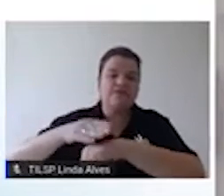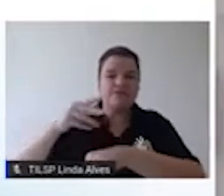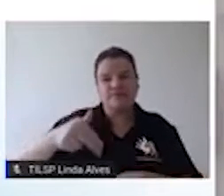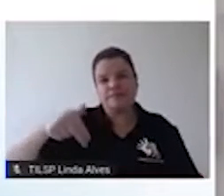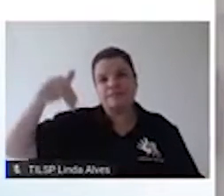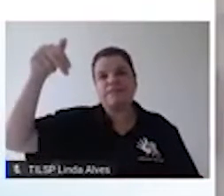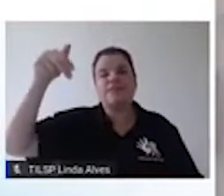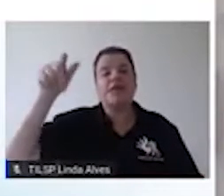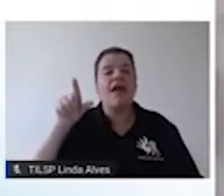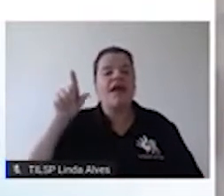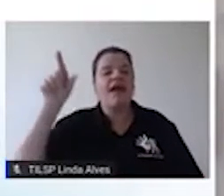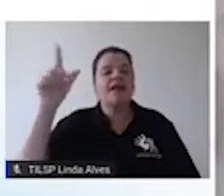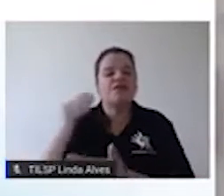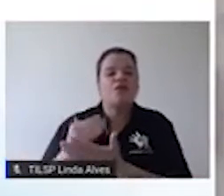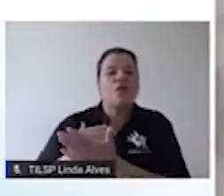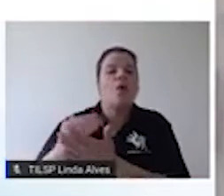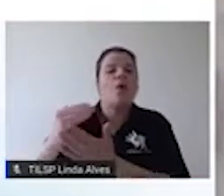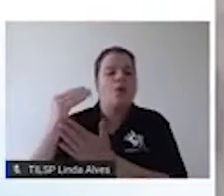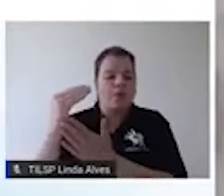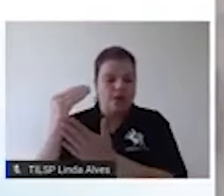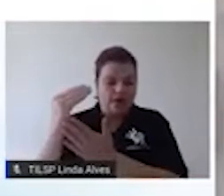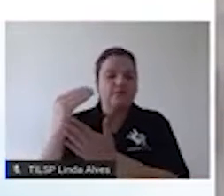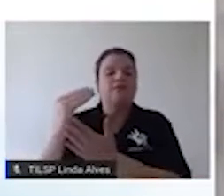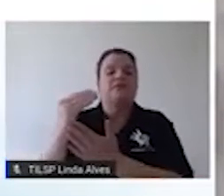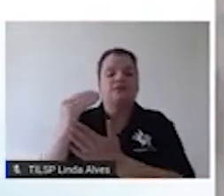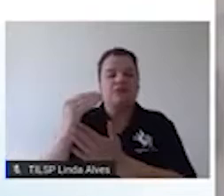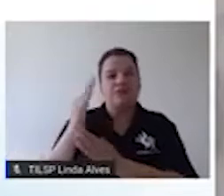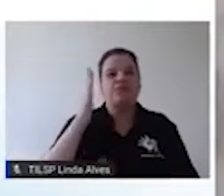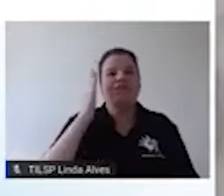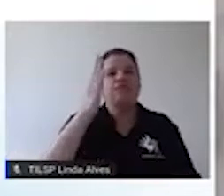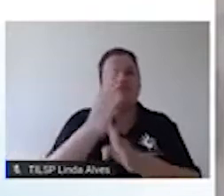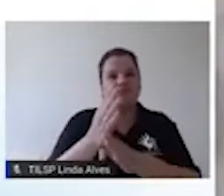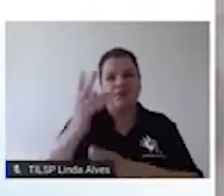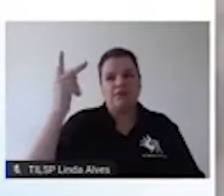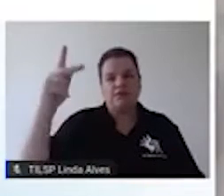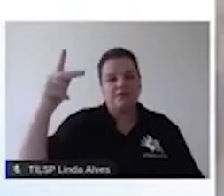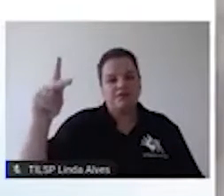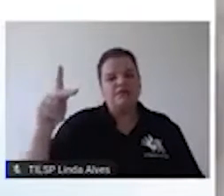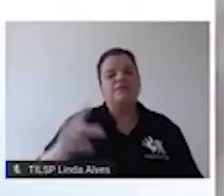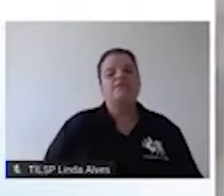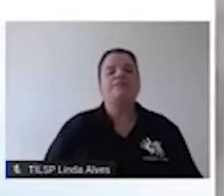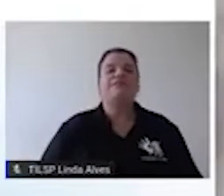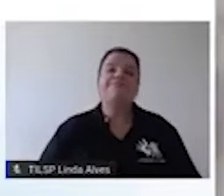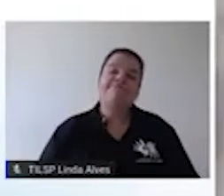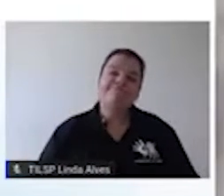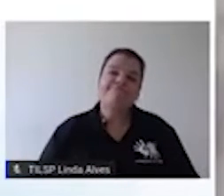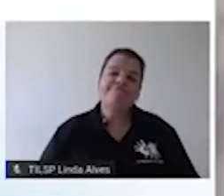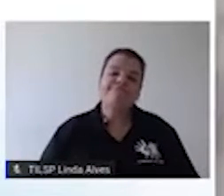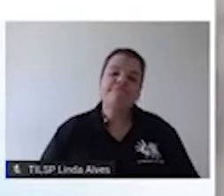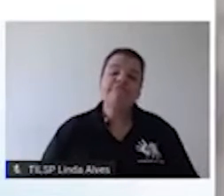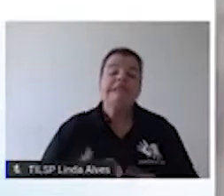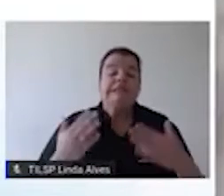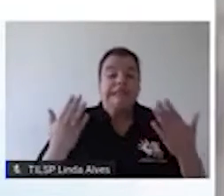digamos, a prerrogativa de pautar as coisas do mundo. Sim. Bom,